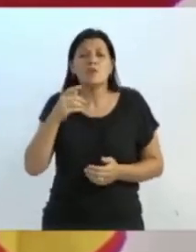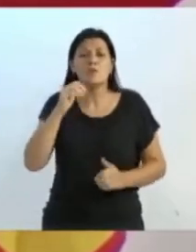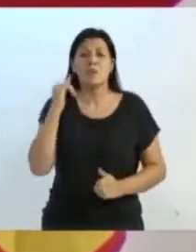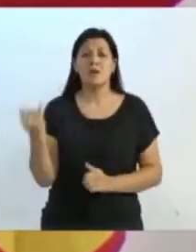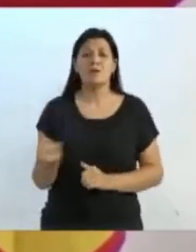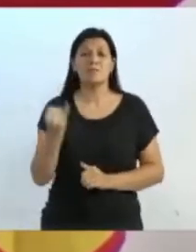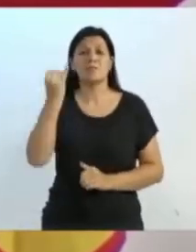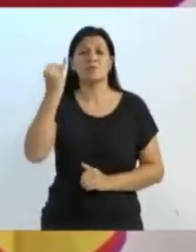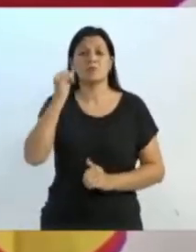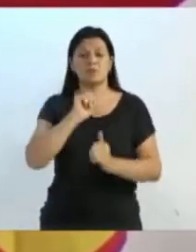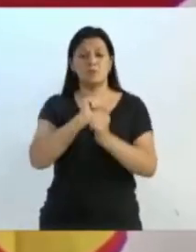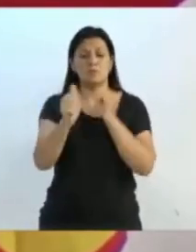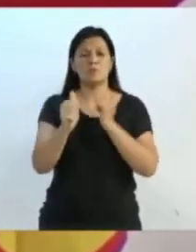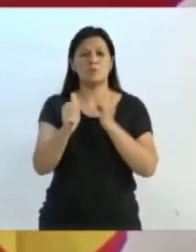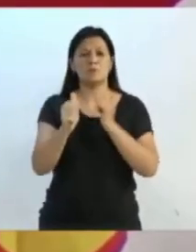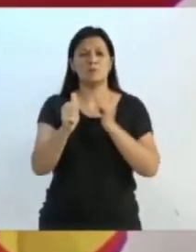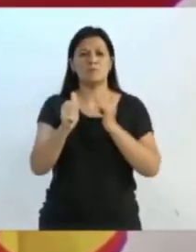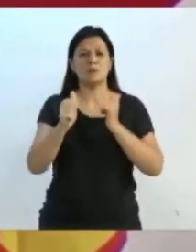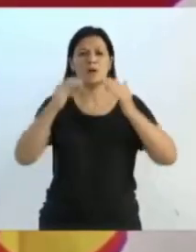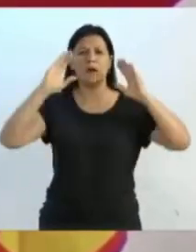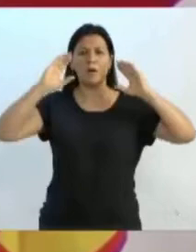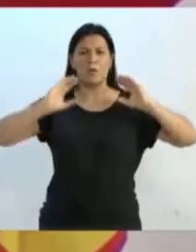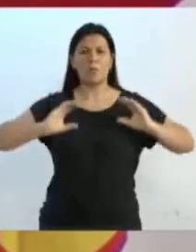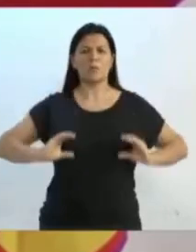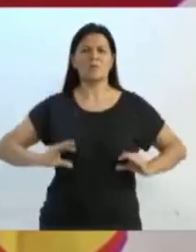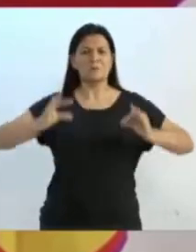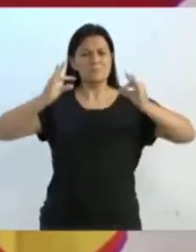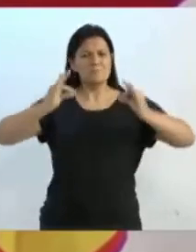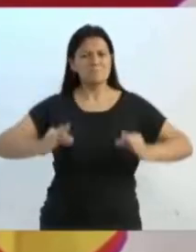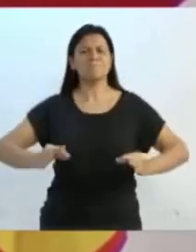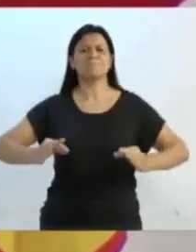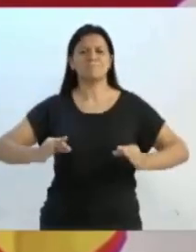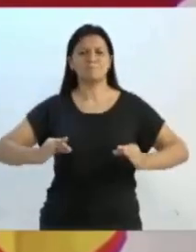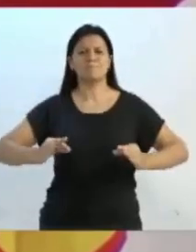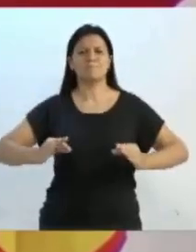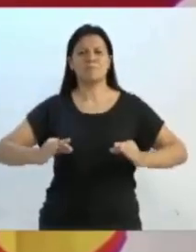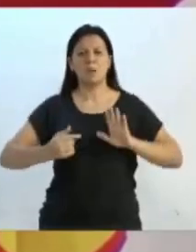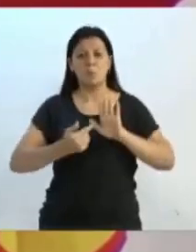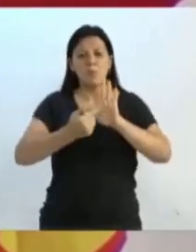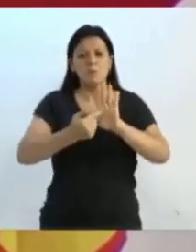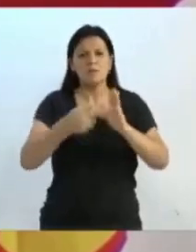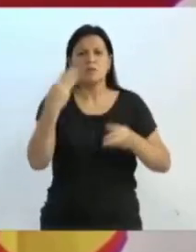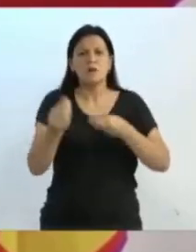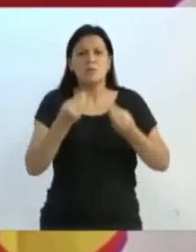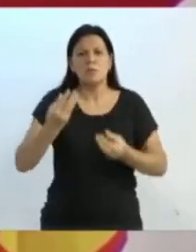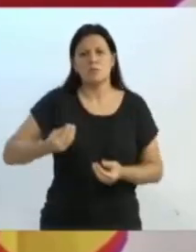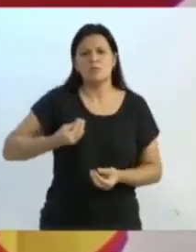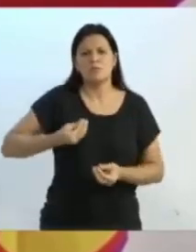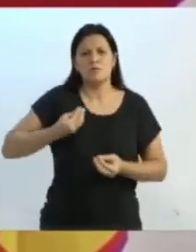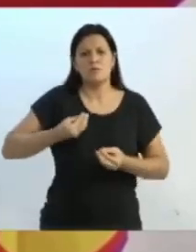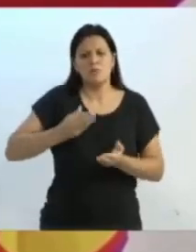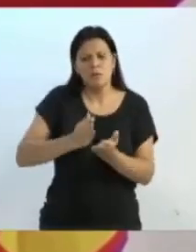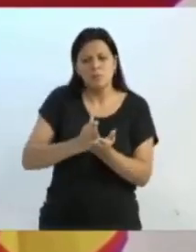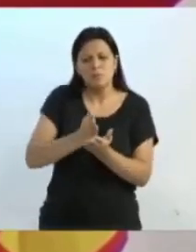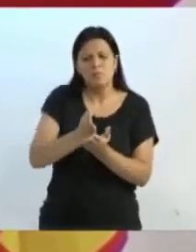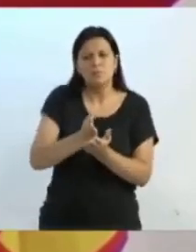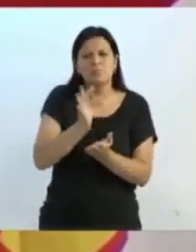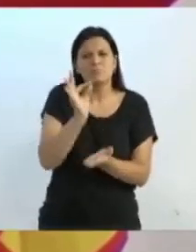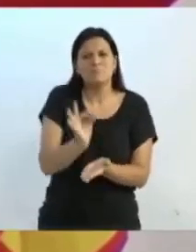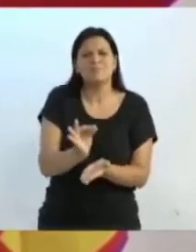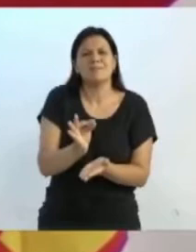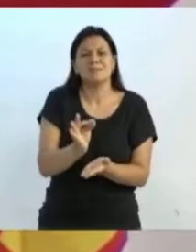disciplina, mostrando um caminho para os jovens e para os adolescentes, e é indiscutível